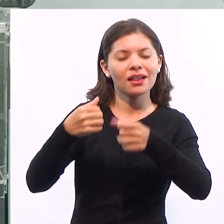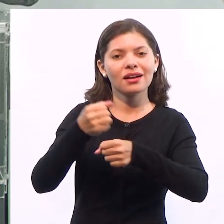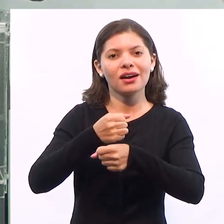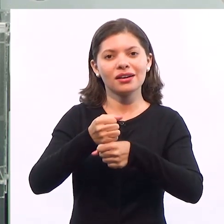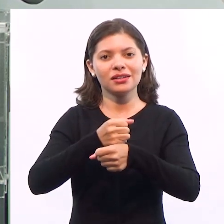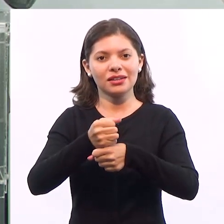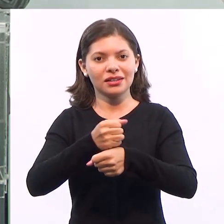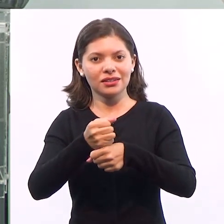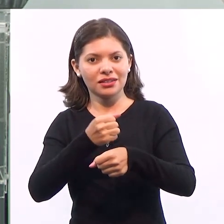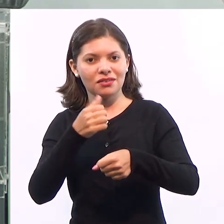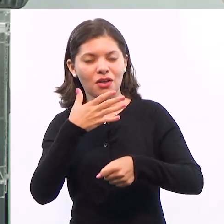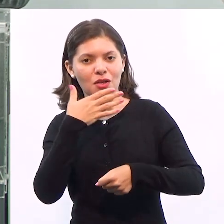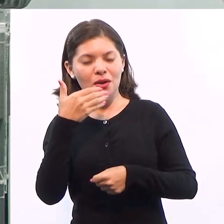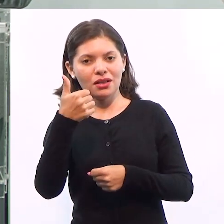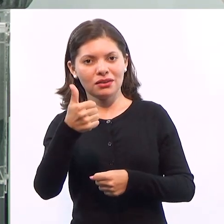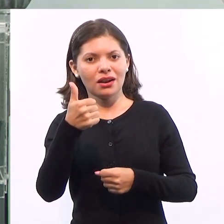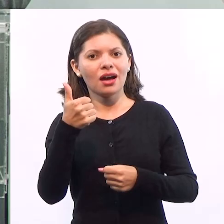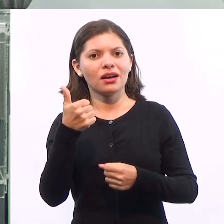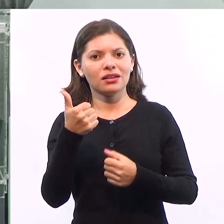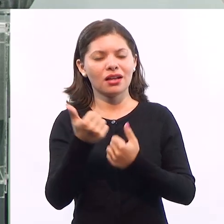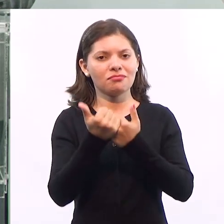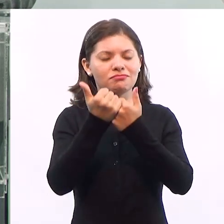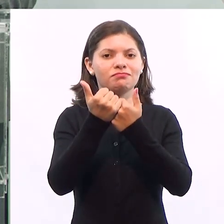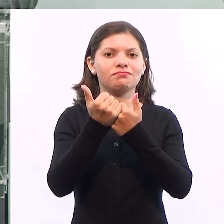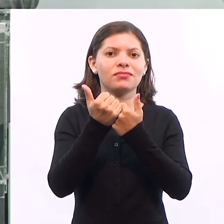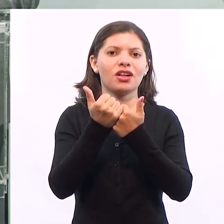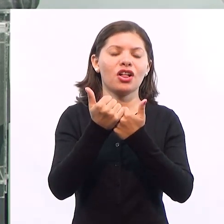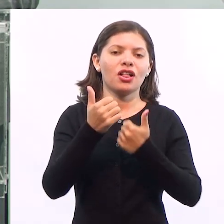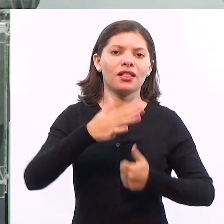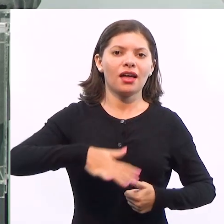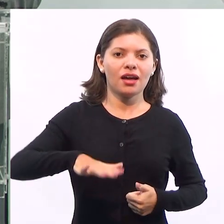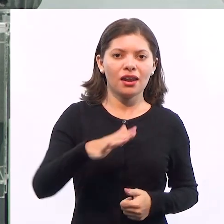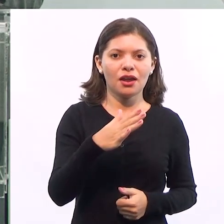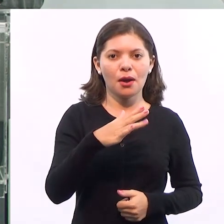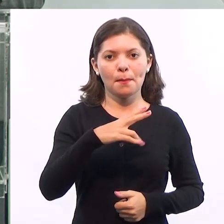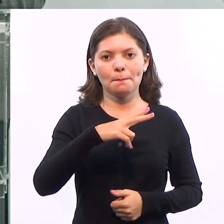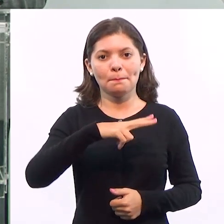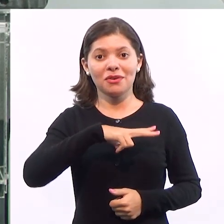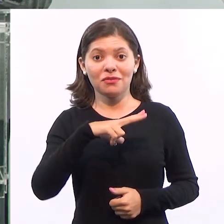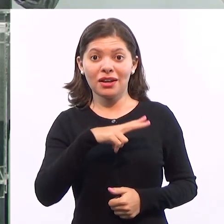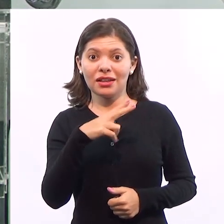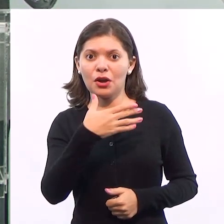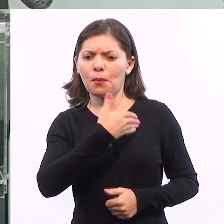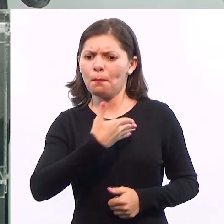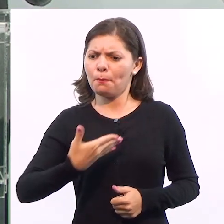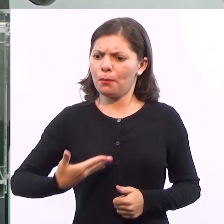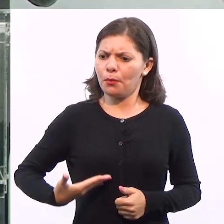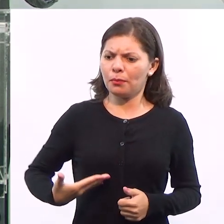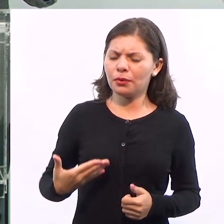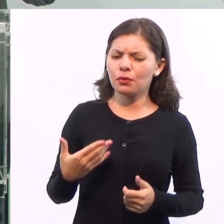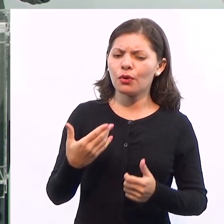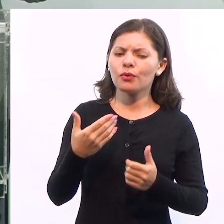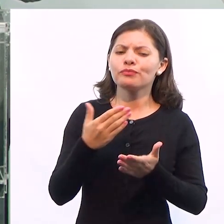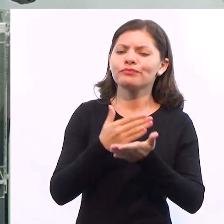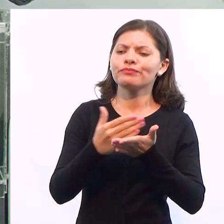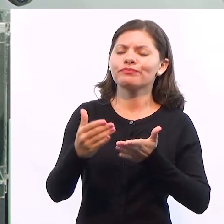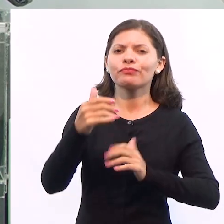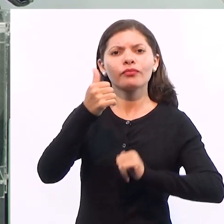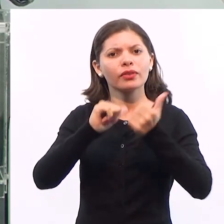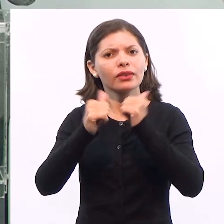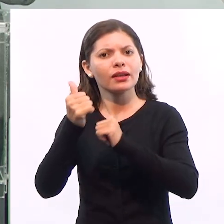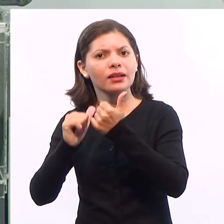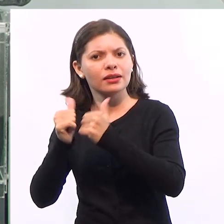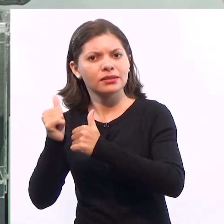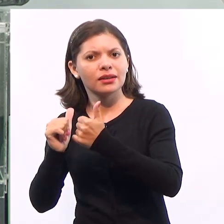anos, elas foram sendo melhoradas no setor privado. E o setor público começou a analisar o seguinte, se dá certo